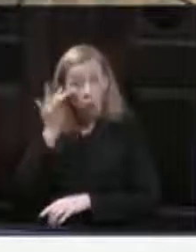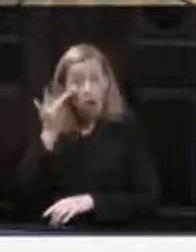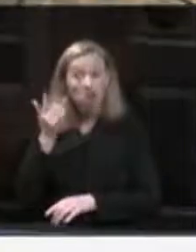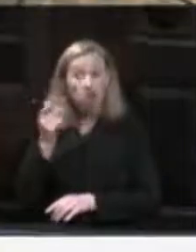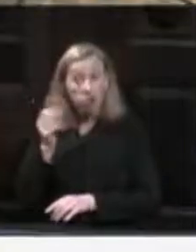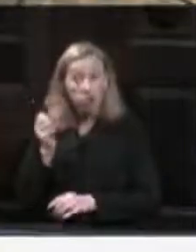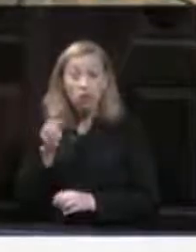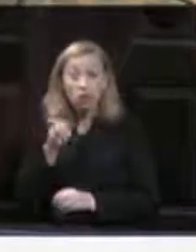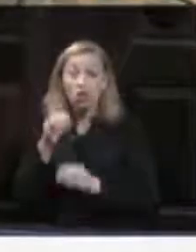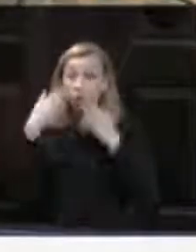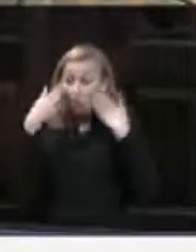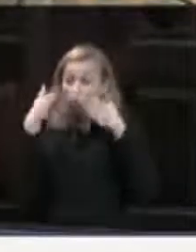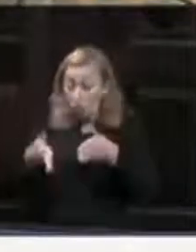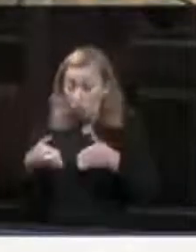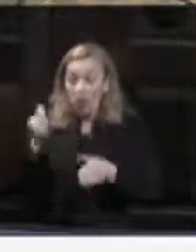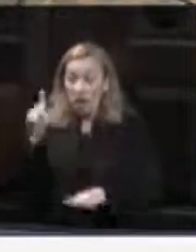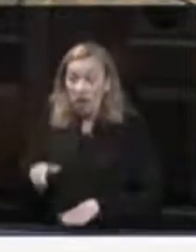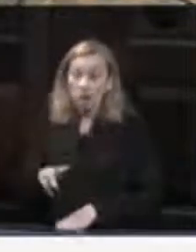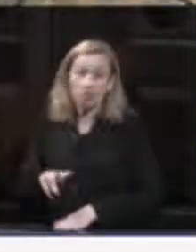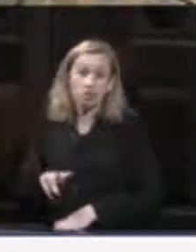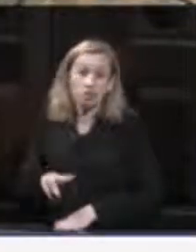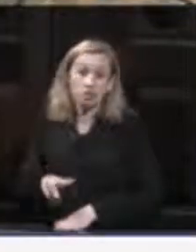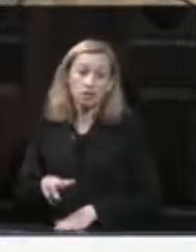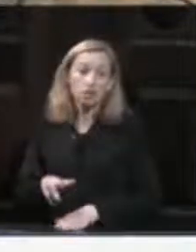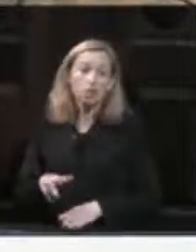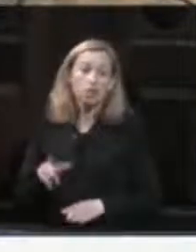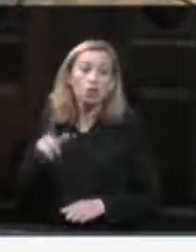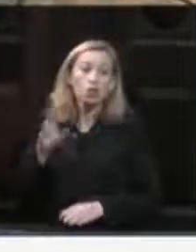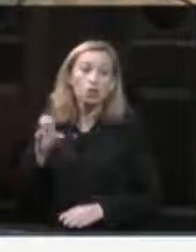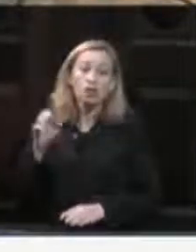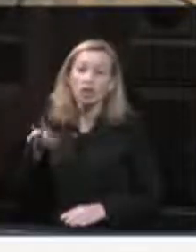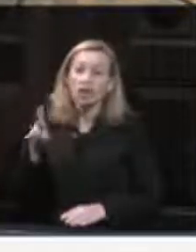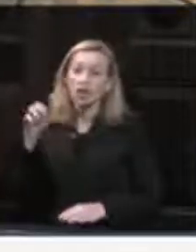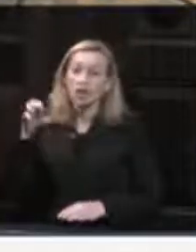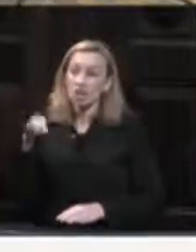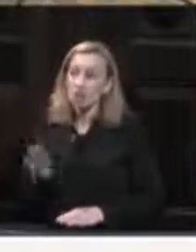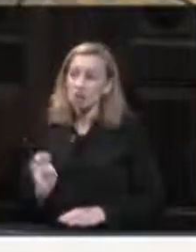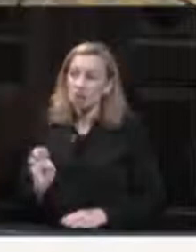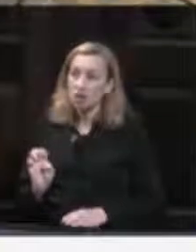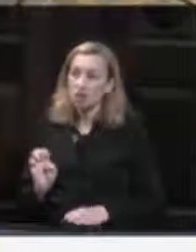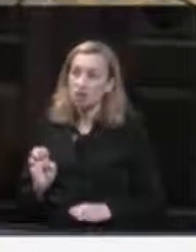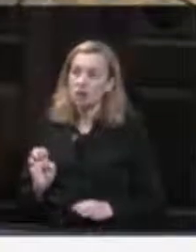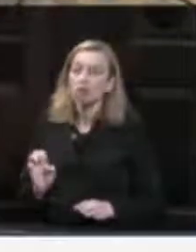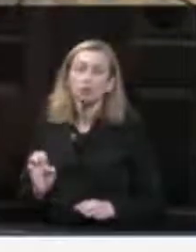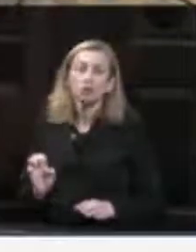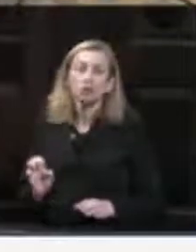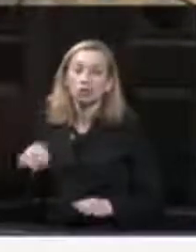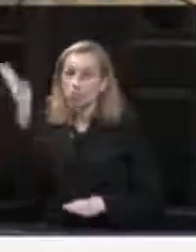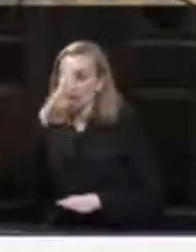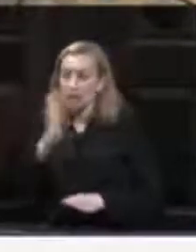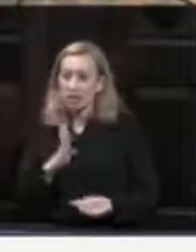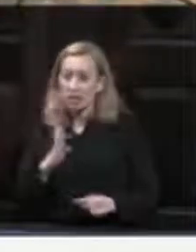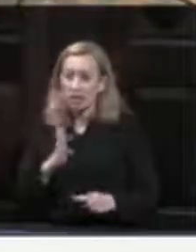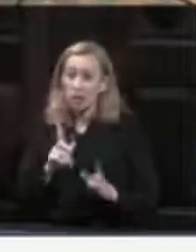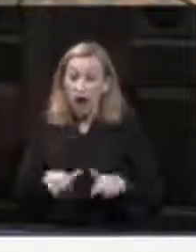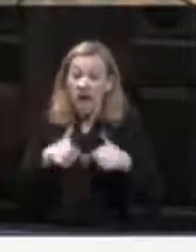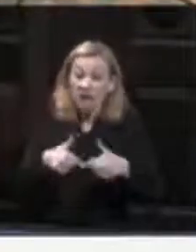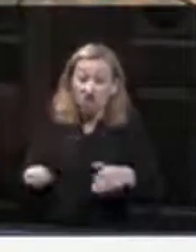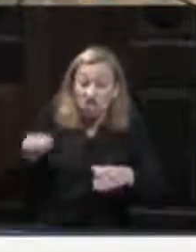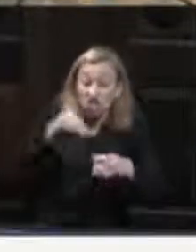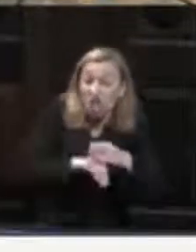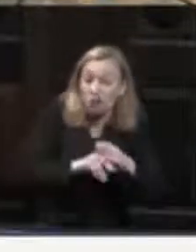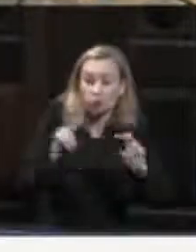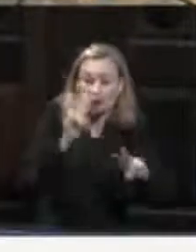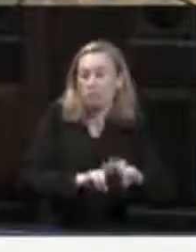ser o foco, porque hoje em dia o crime no Brasil é comandado a partir de dentro das penitenciárias. Essa que é a verdade. O crime no Brasil